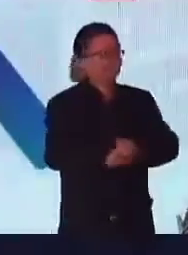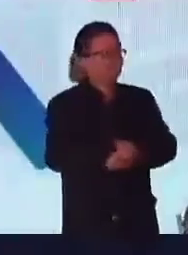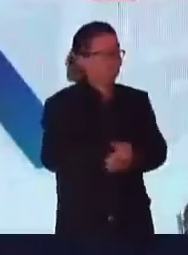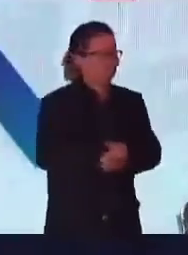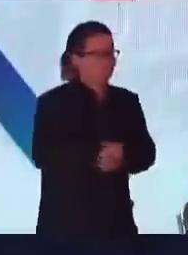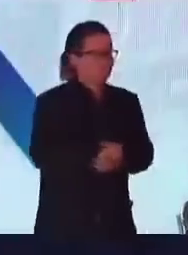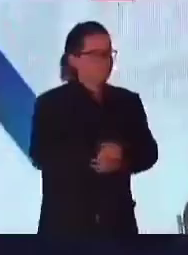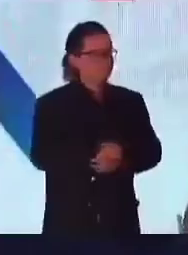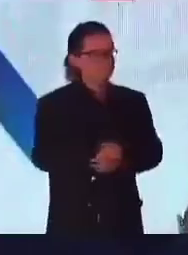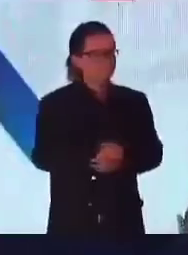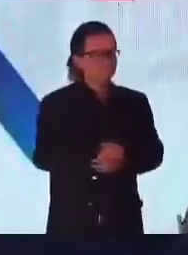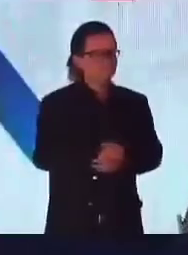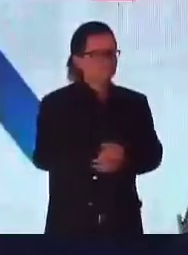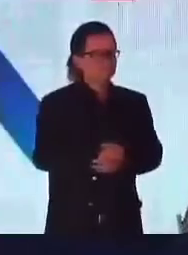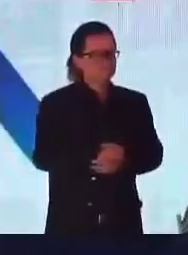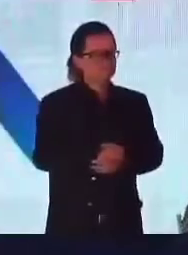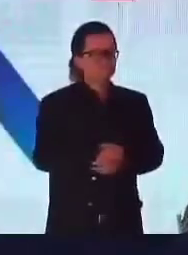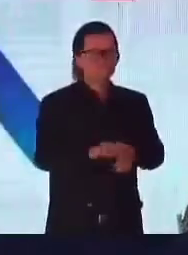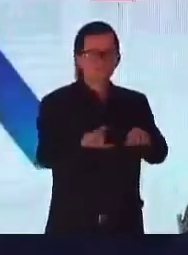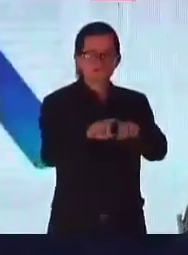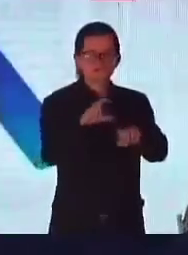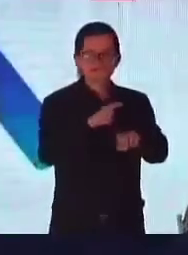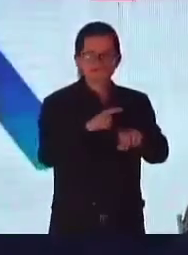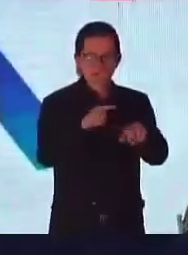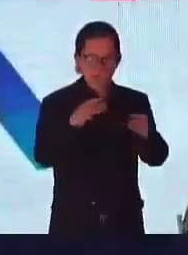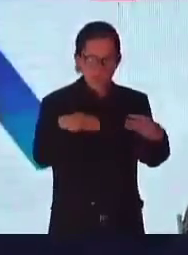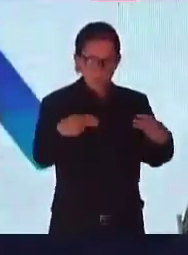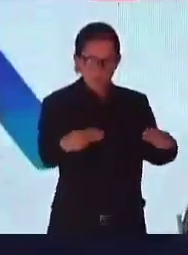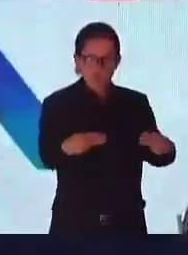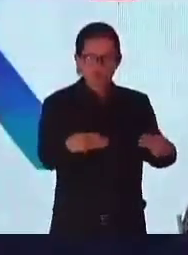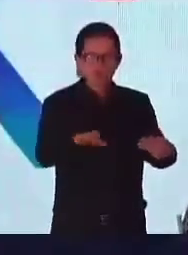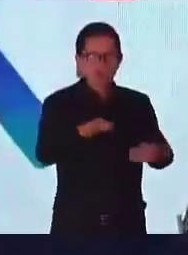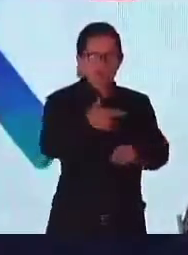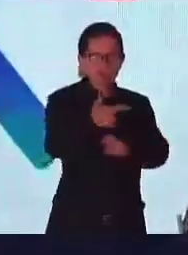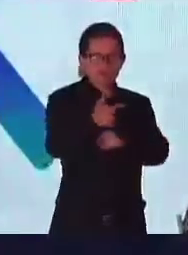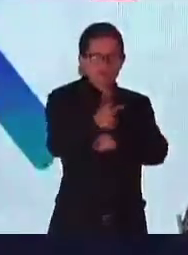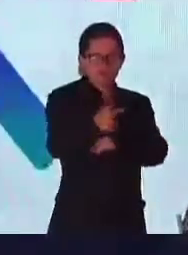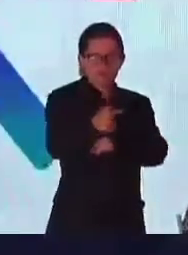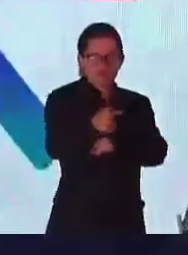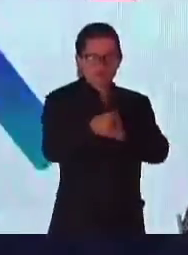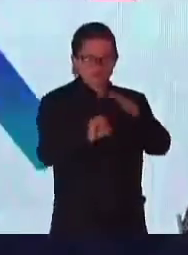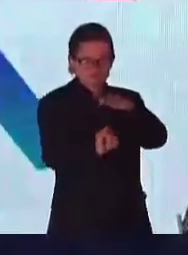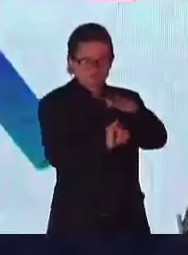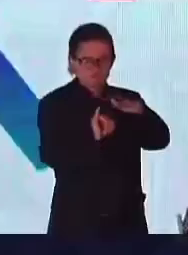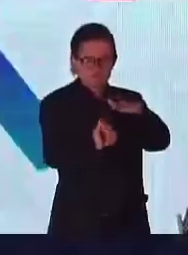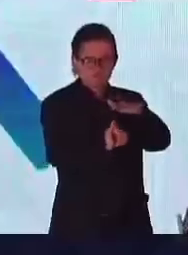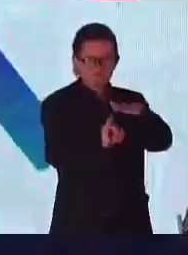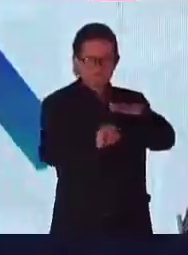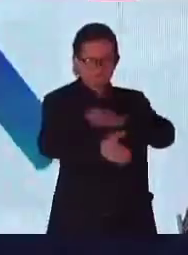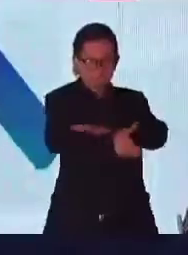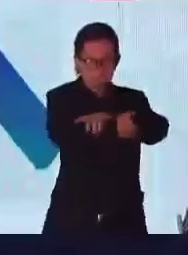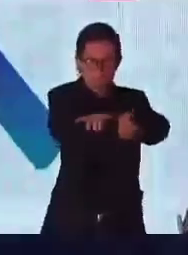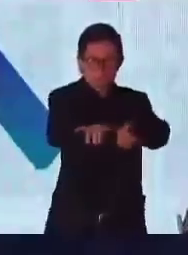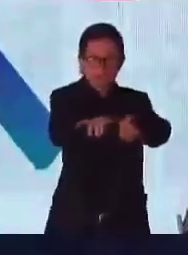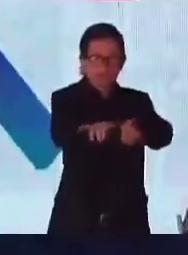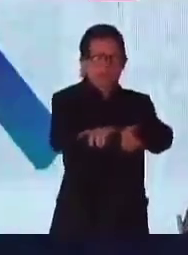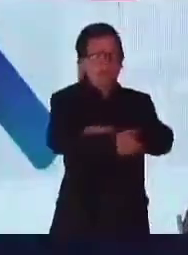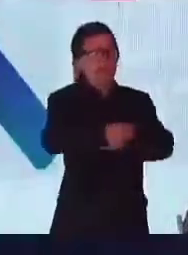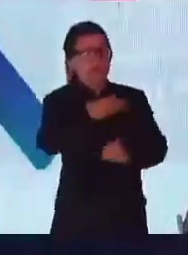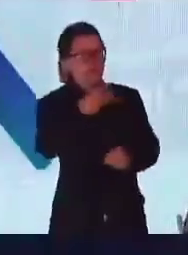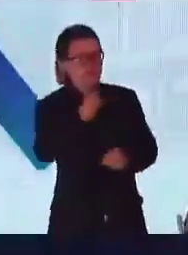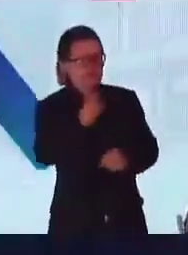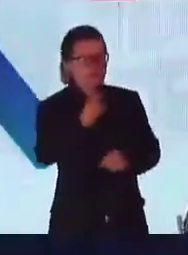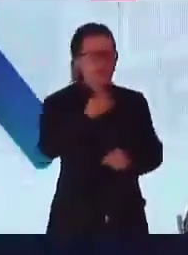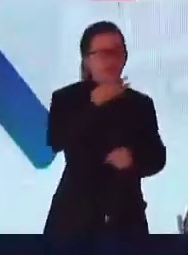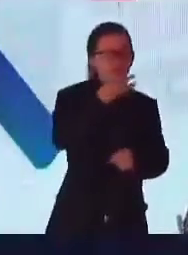que, nós temos no Ministério em torno de 27 instituições vinculadas, que em torno de 30, 40 milhões